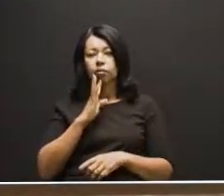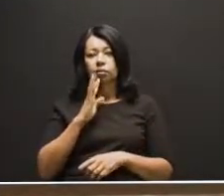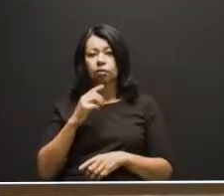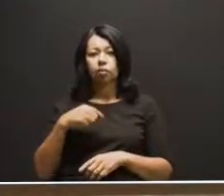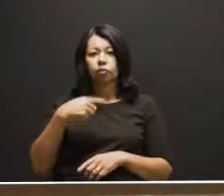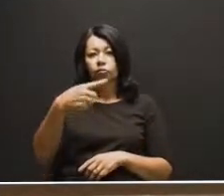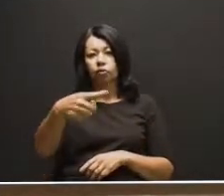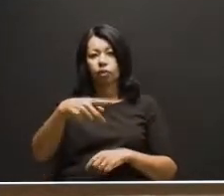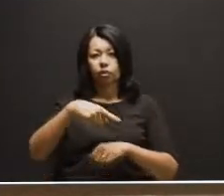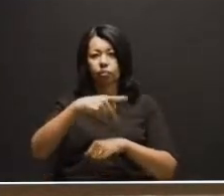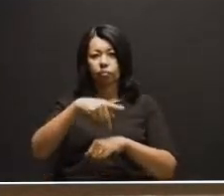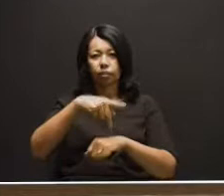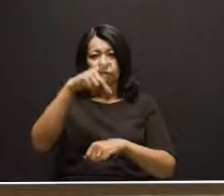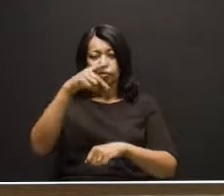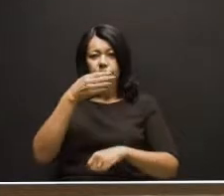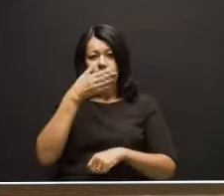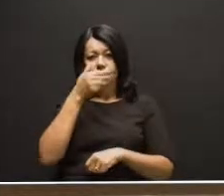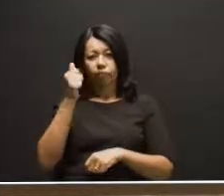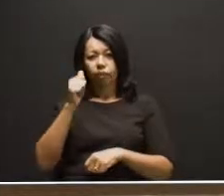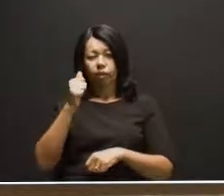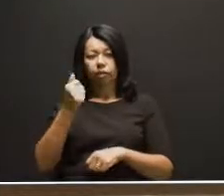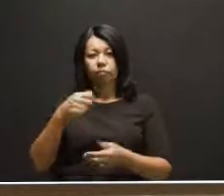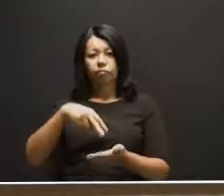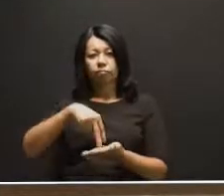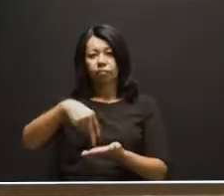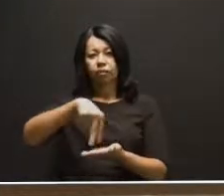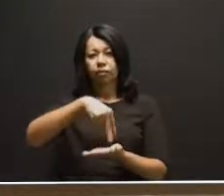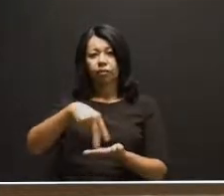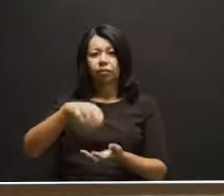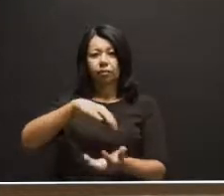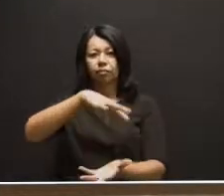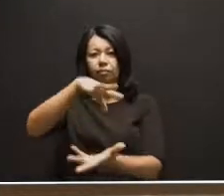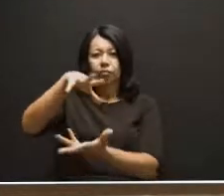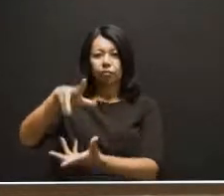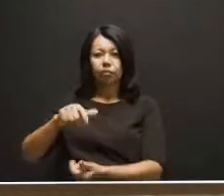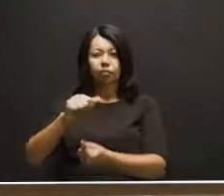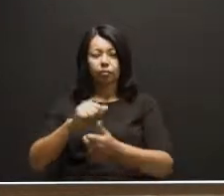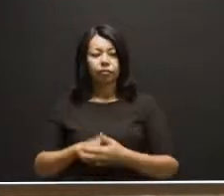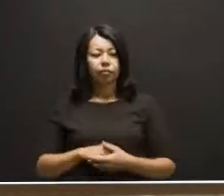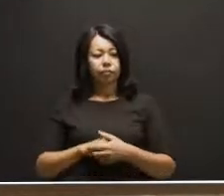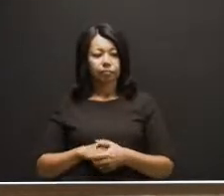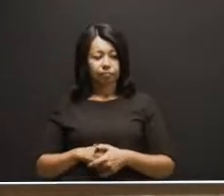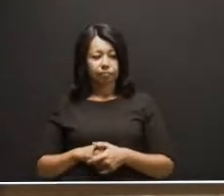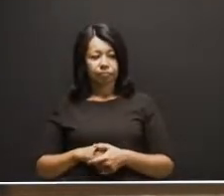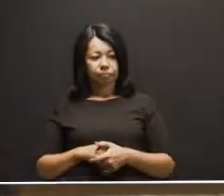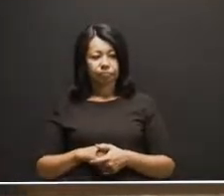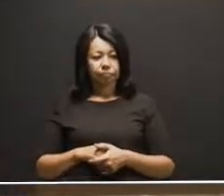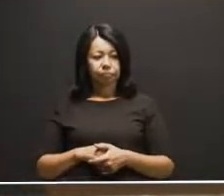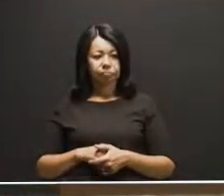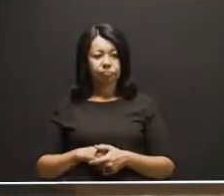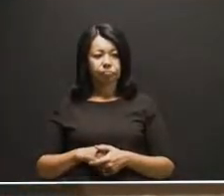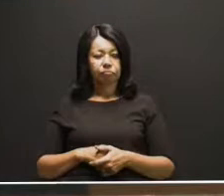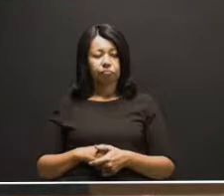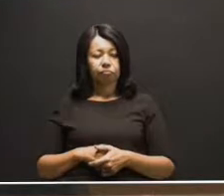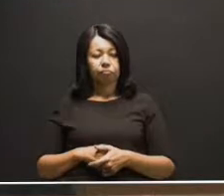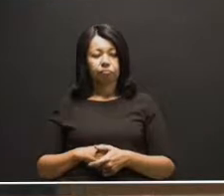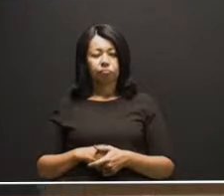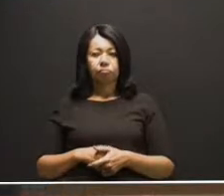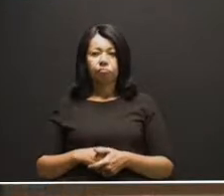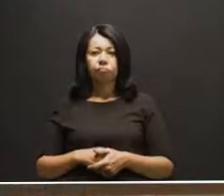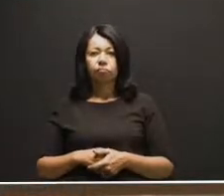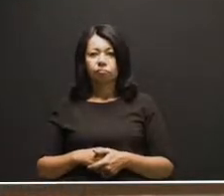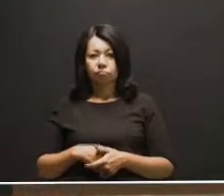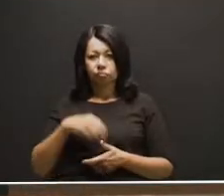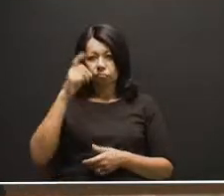com a melhor bailarina do mundo que é o nosso bar é o melhor do mundo e assim é complicado quando a gente